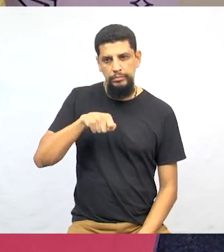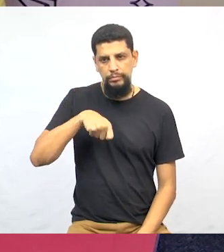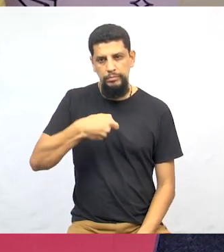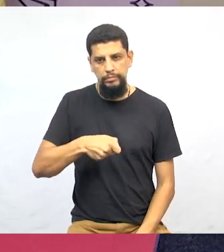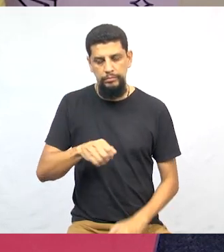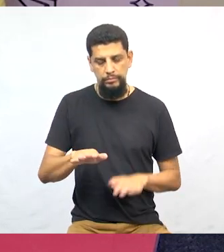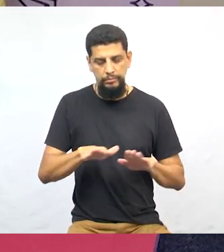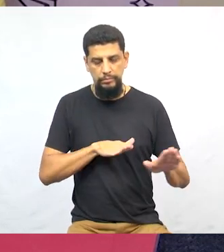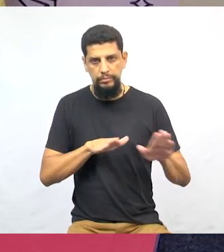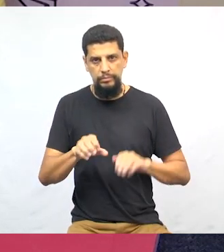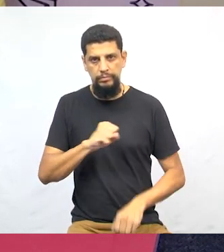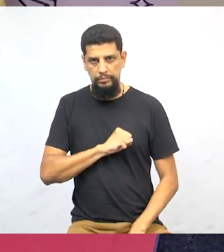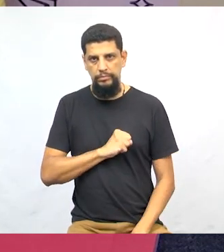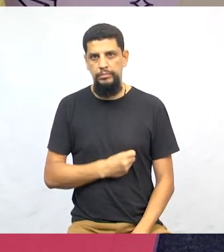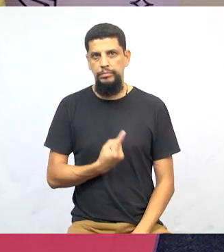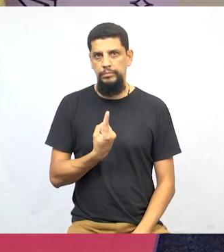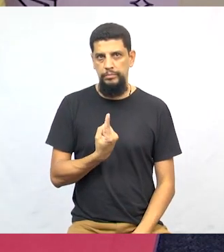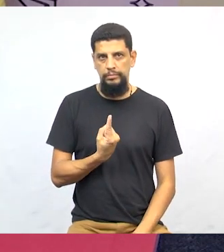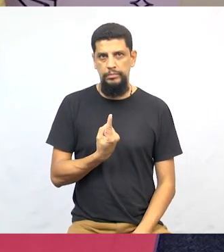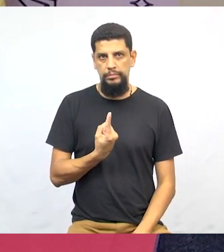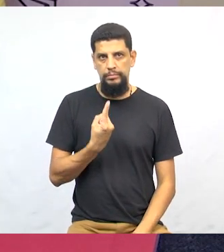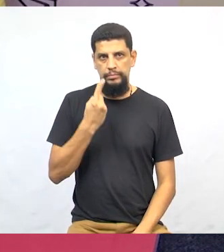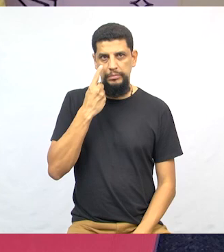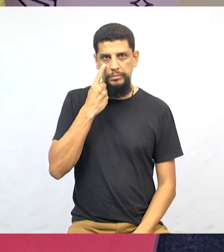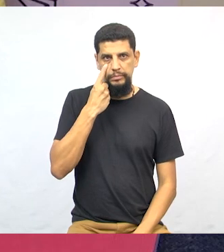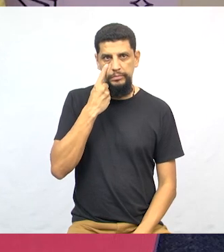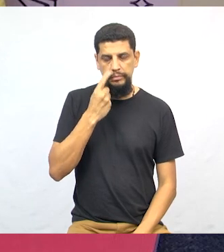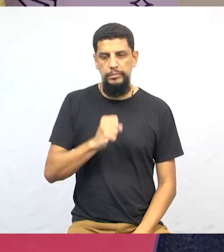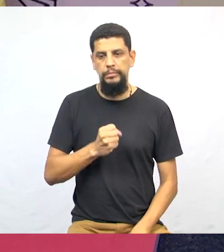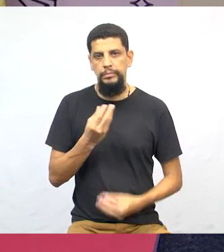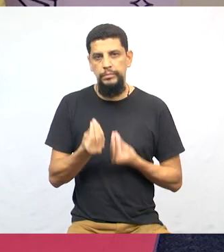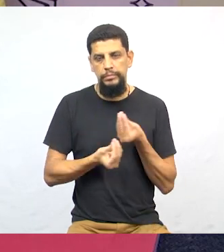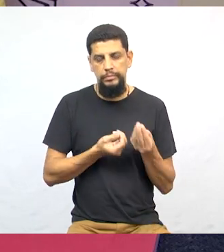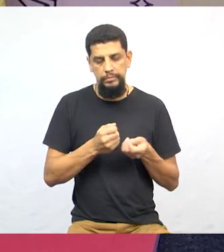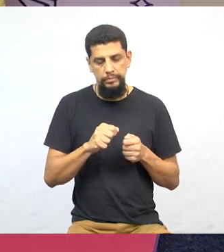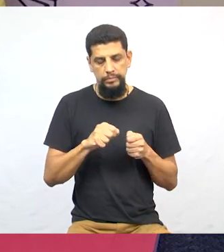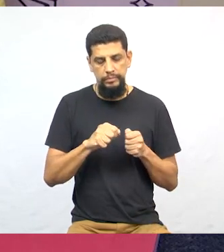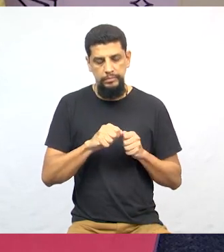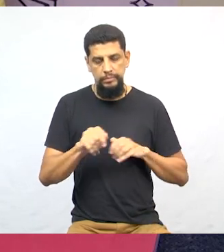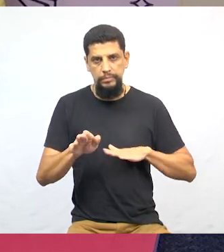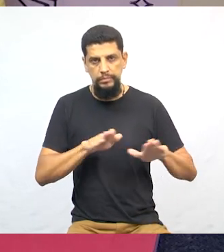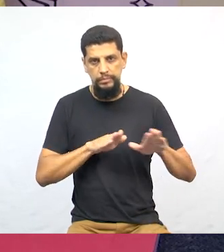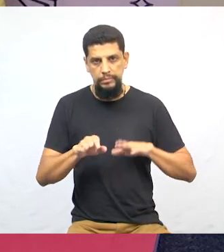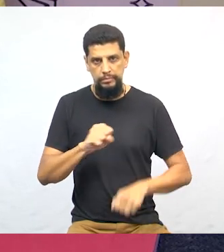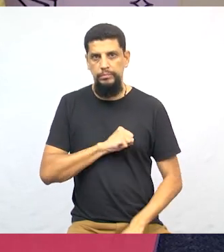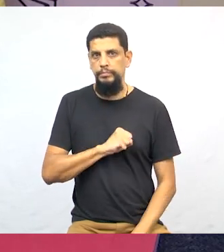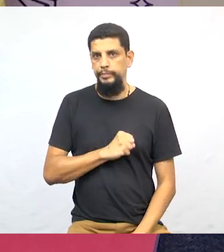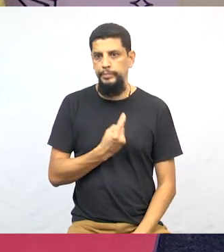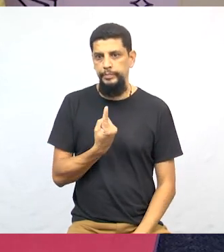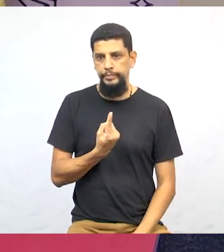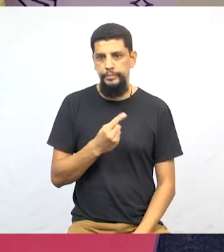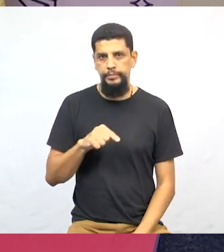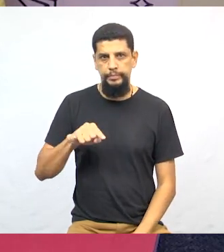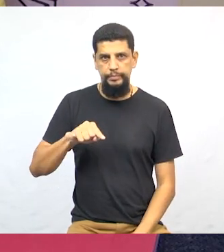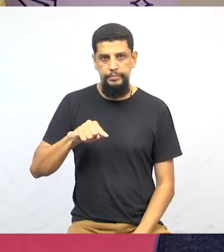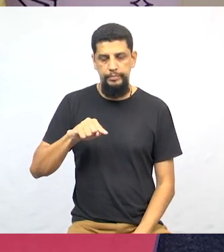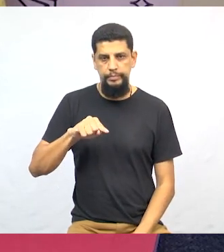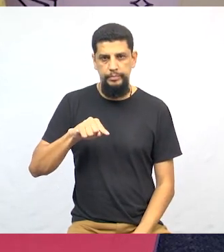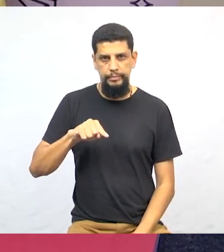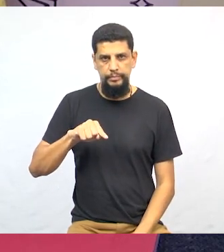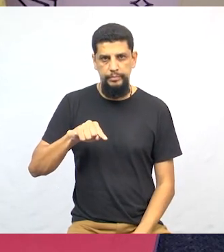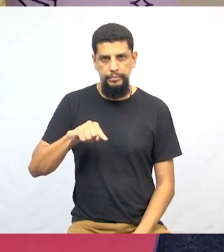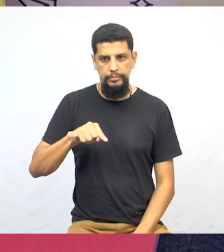pouco sobre o traçado desse número 1, olha lá, o número 1. Como será que a gente faz o traçado dele?